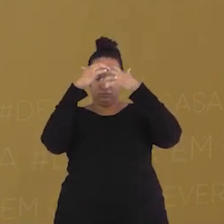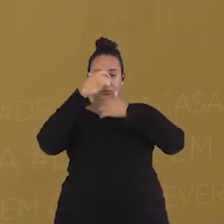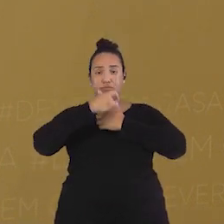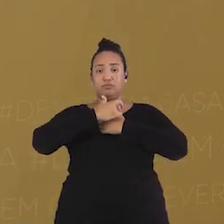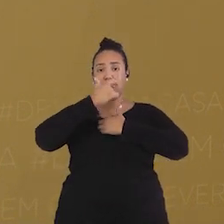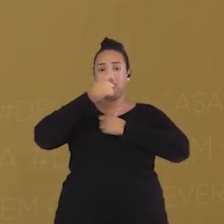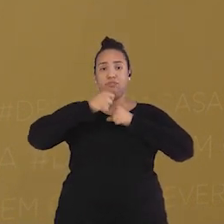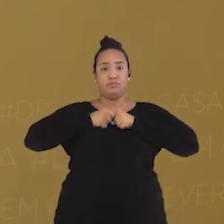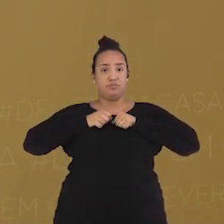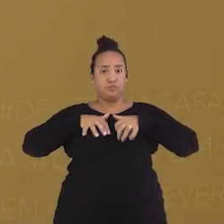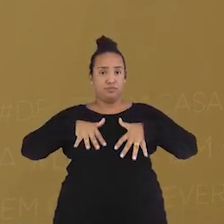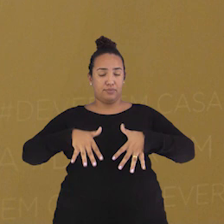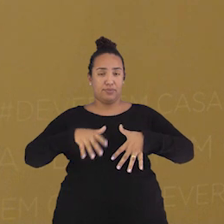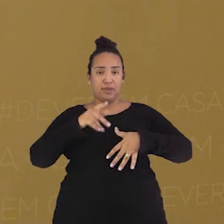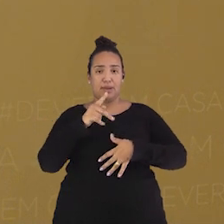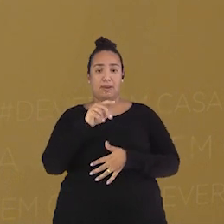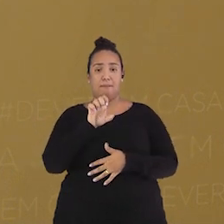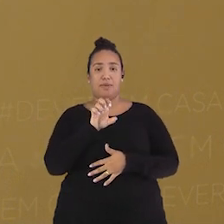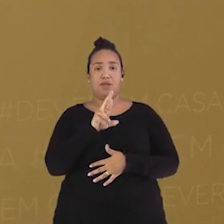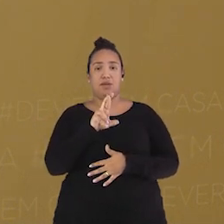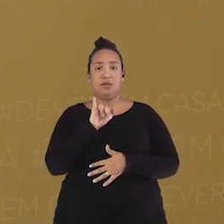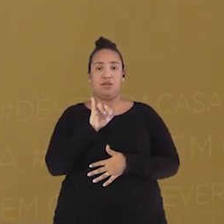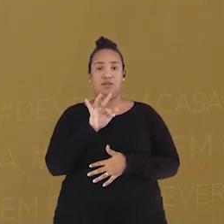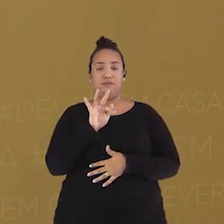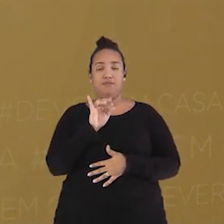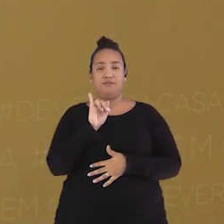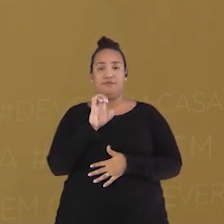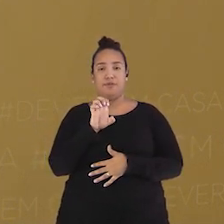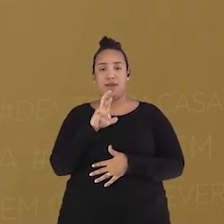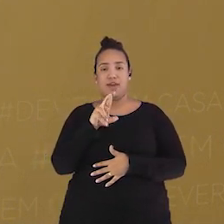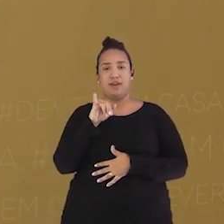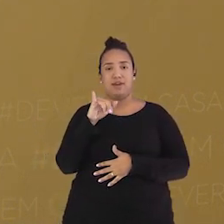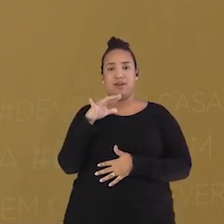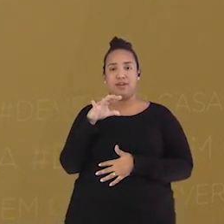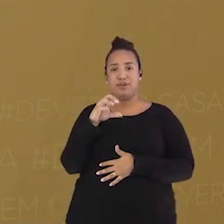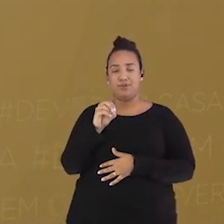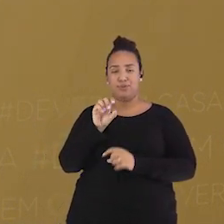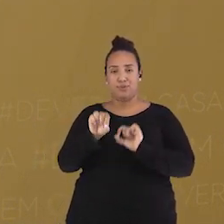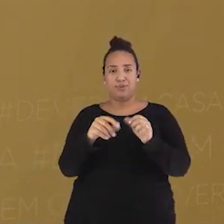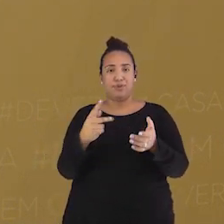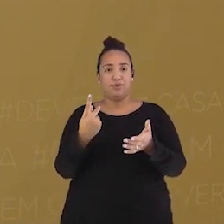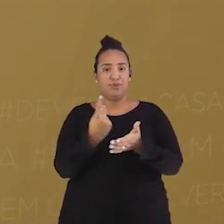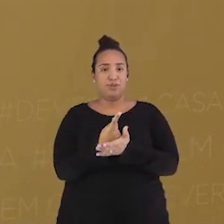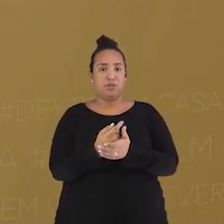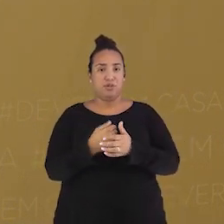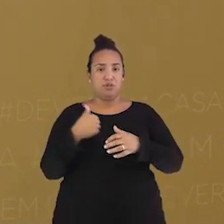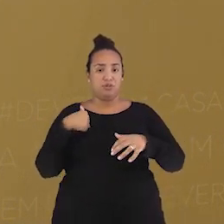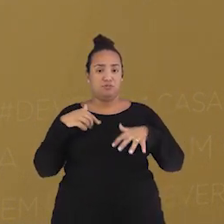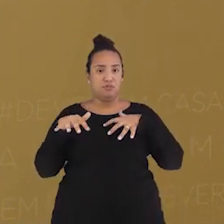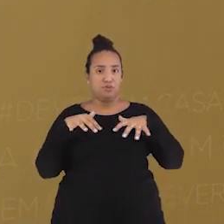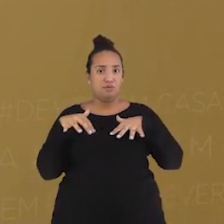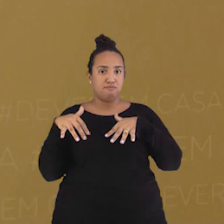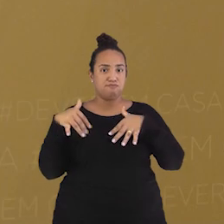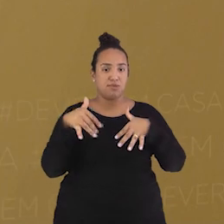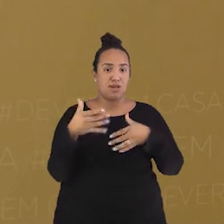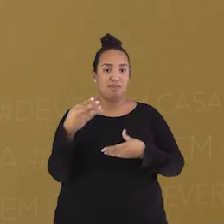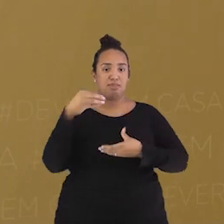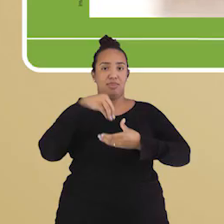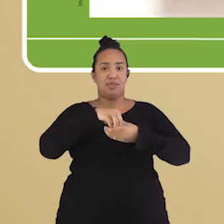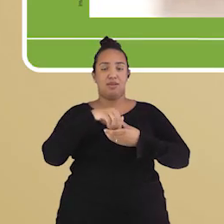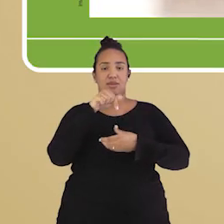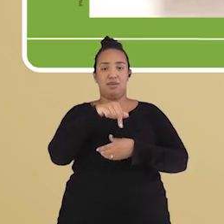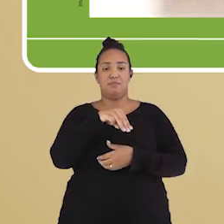são formados por um feixe de axônios e levam o impulso nervoso até a medula e dela até os órgãos